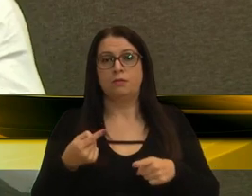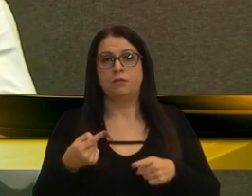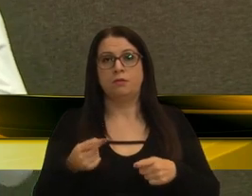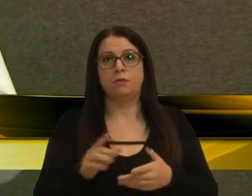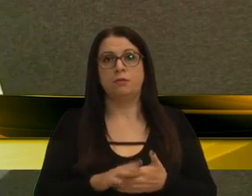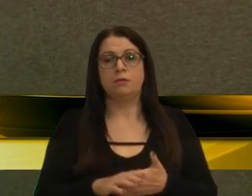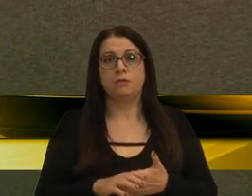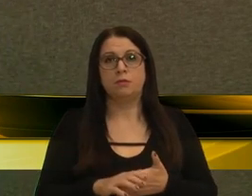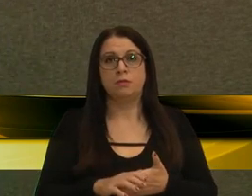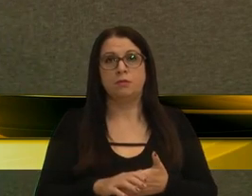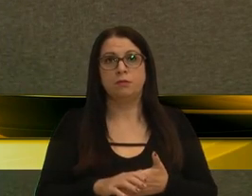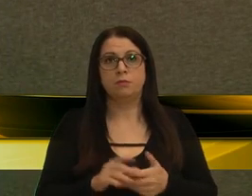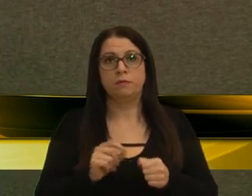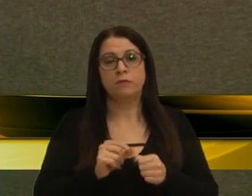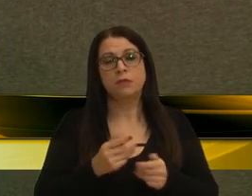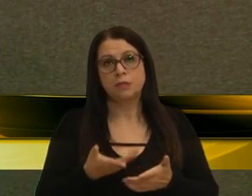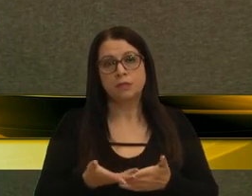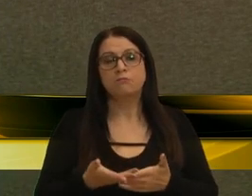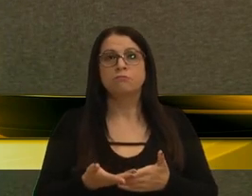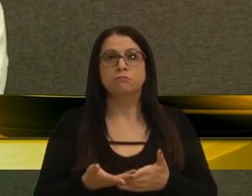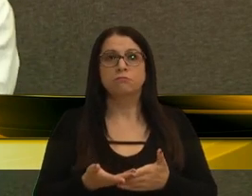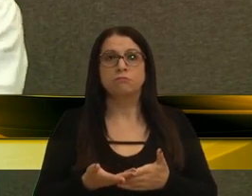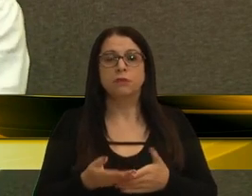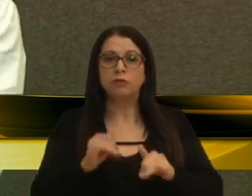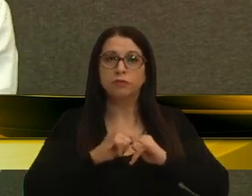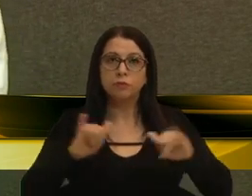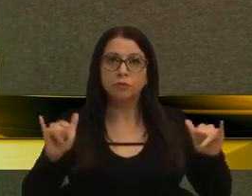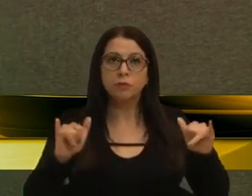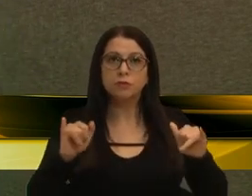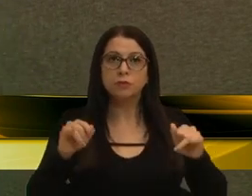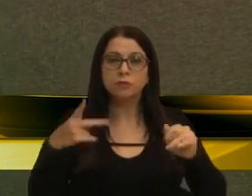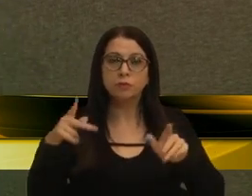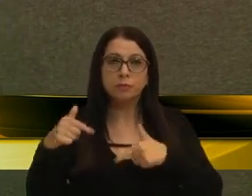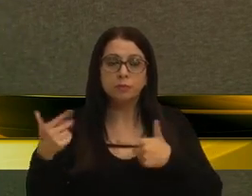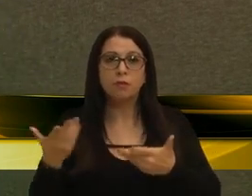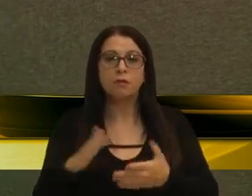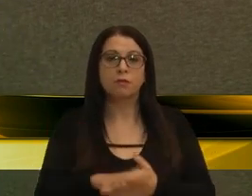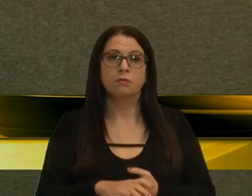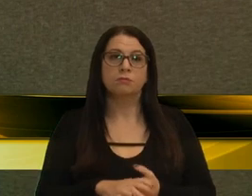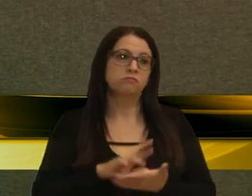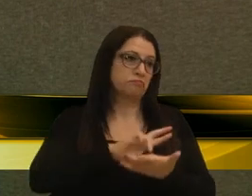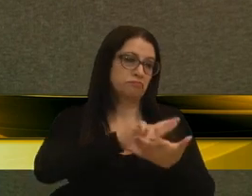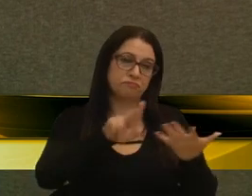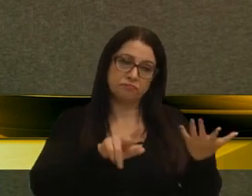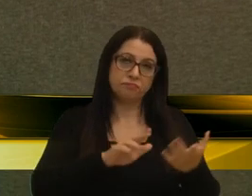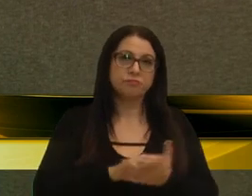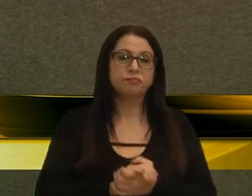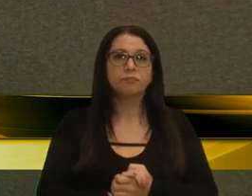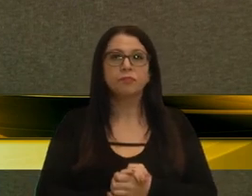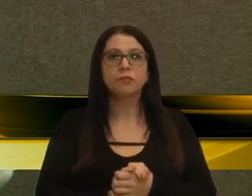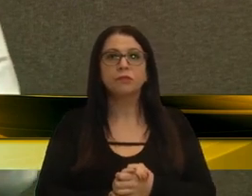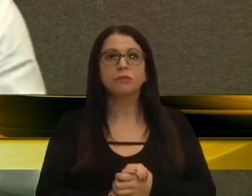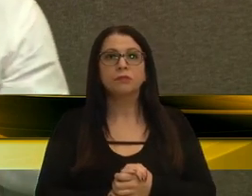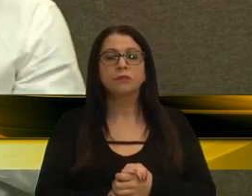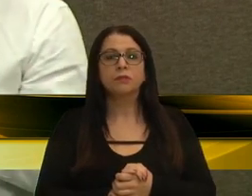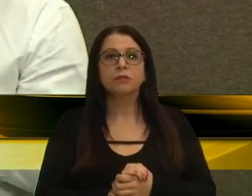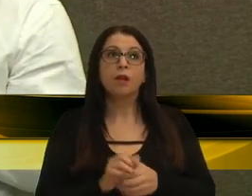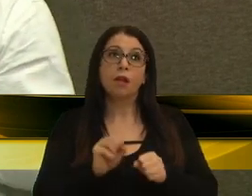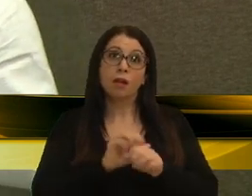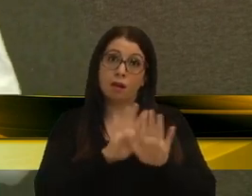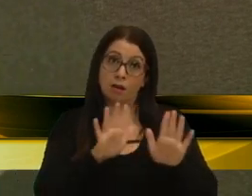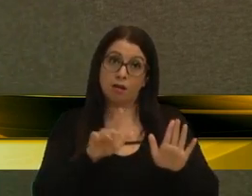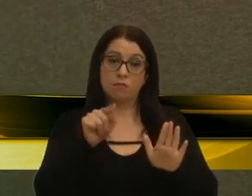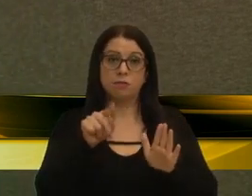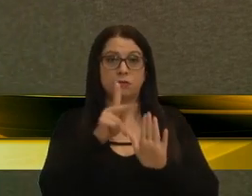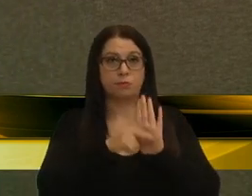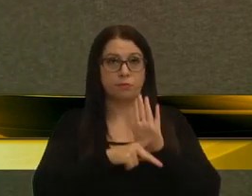para fazer a divulgação de seu trabalho enfim né claro que esse